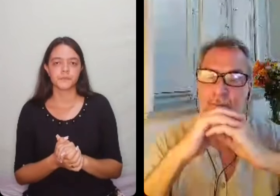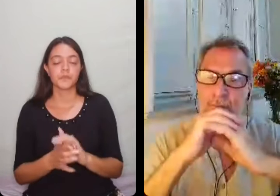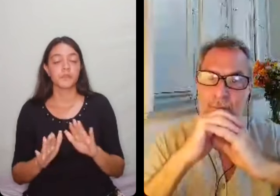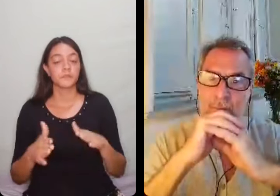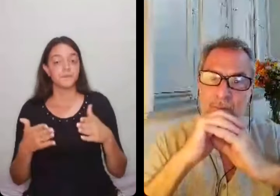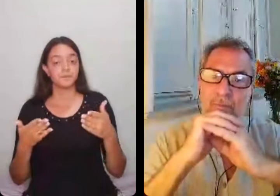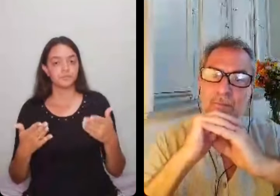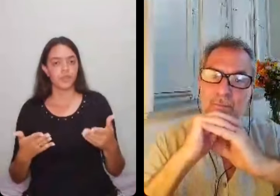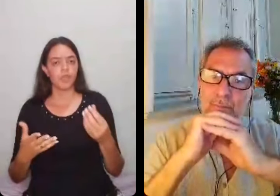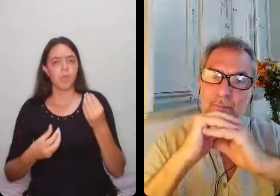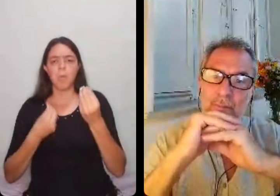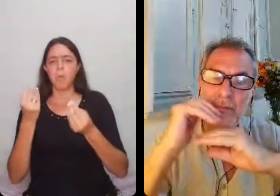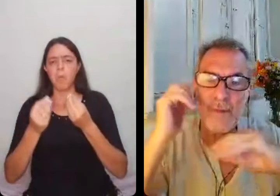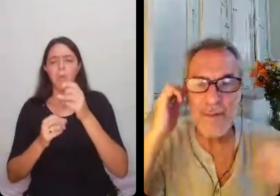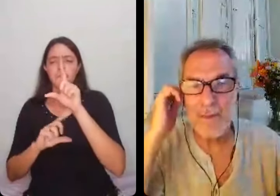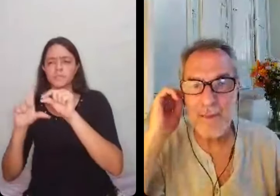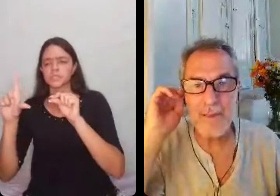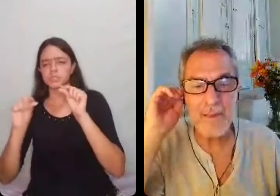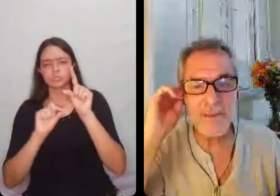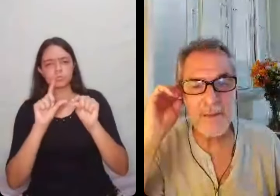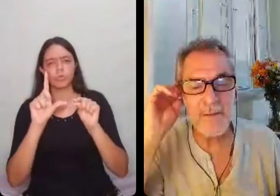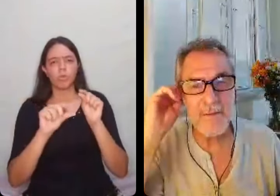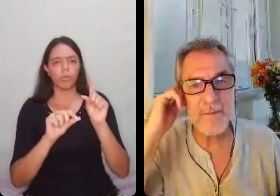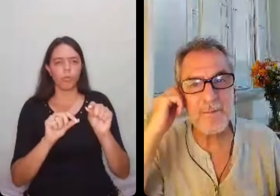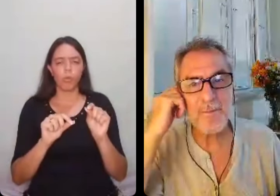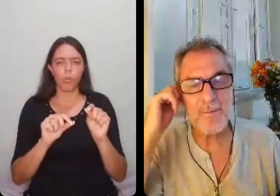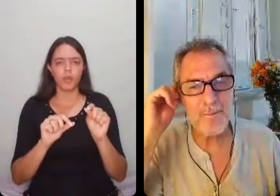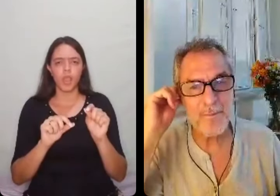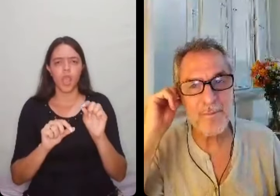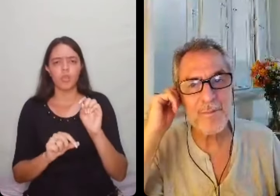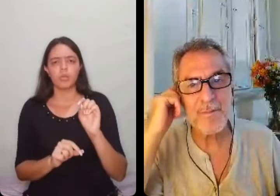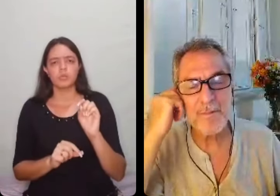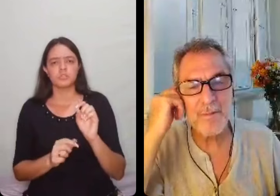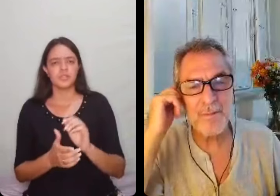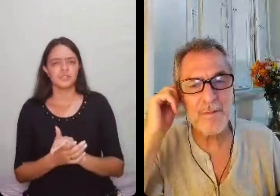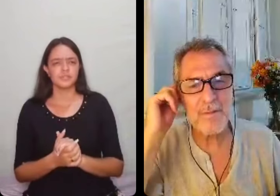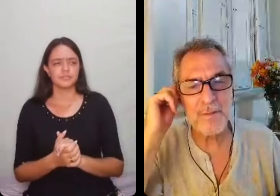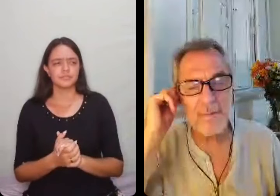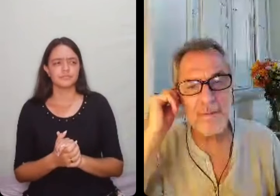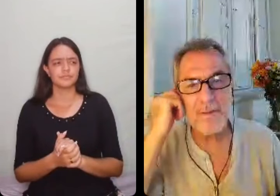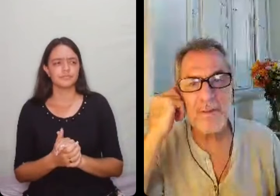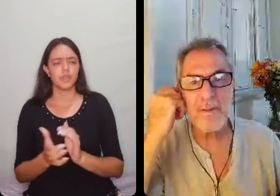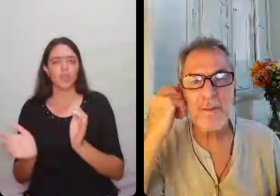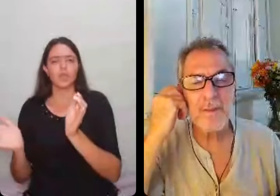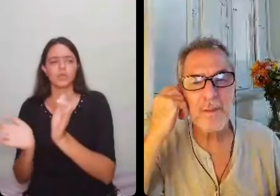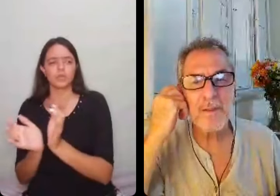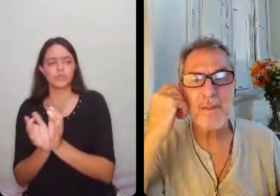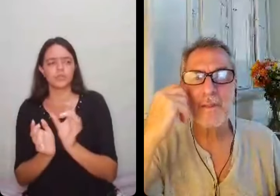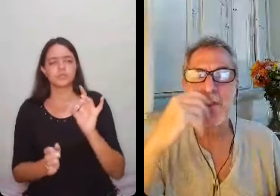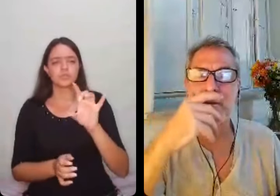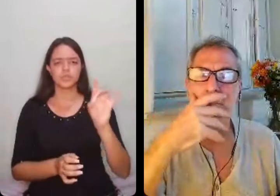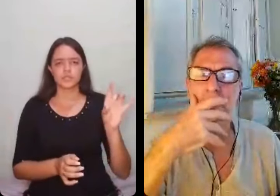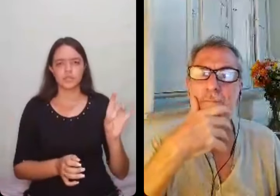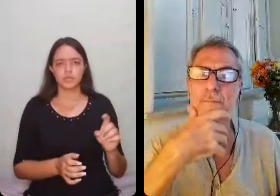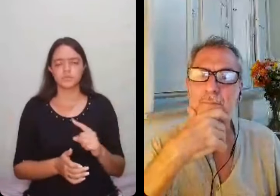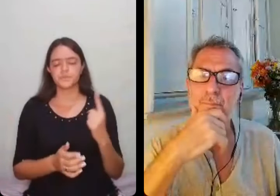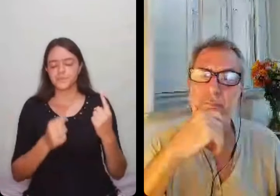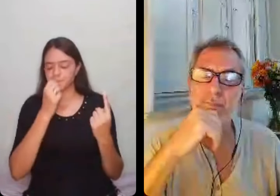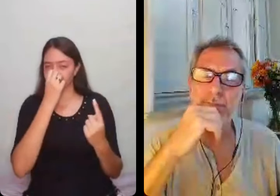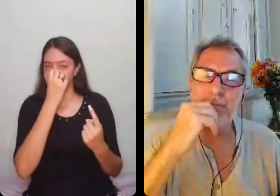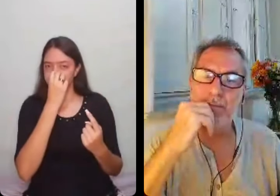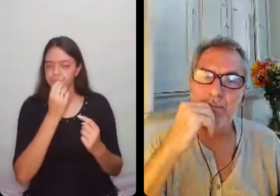escolhas, foi coletiva, como é que foi essa construção, de fato, dessa camada também que